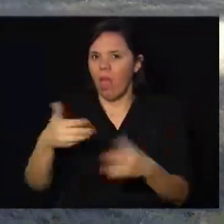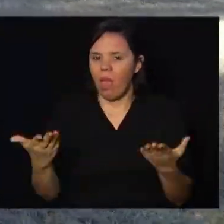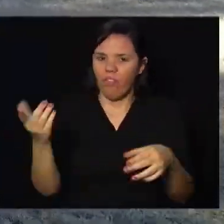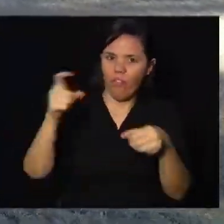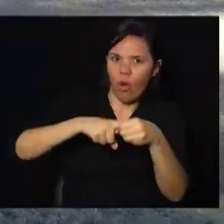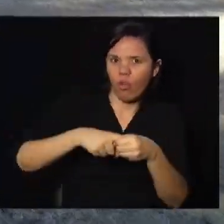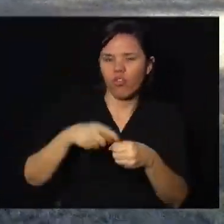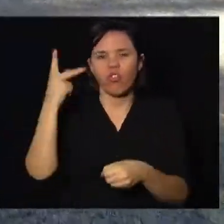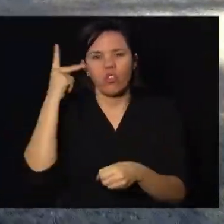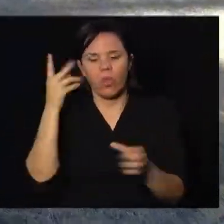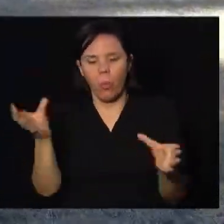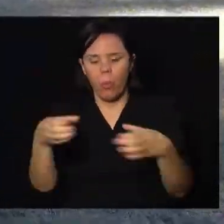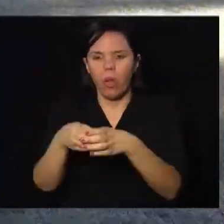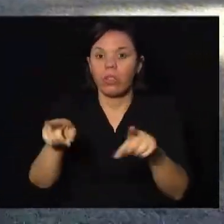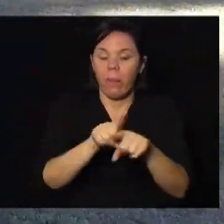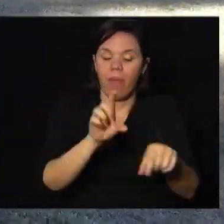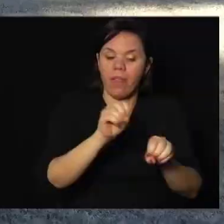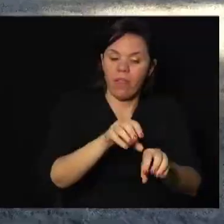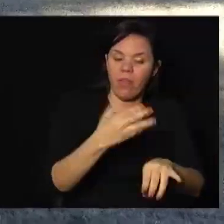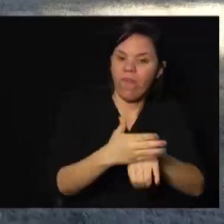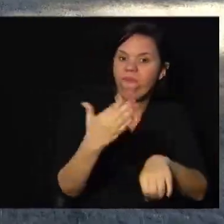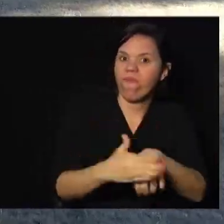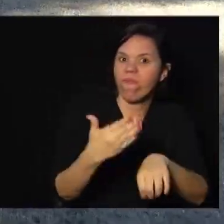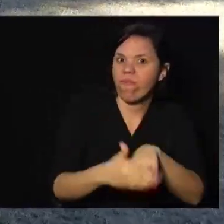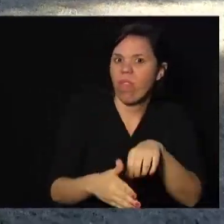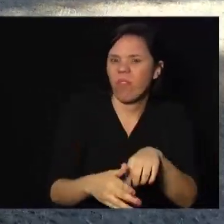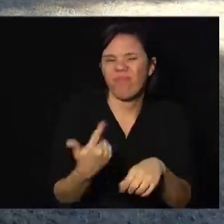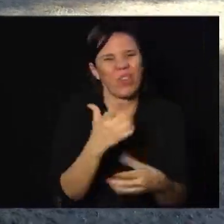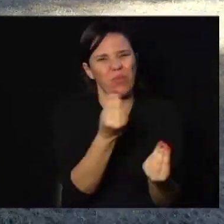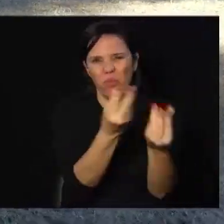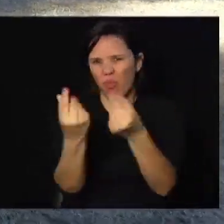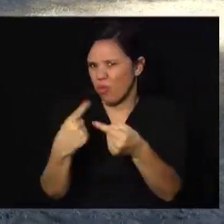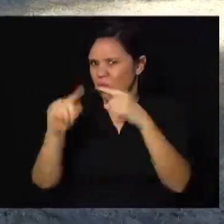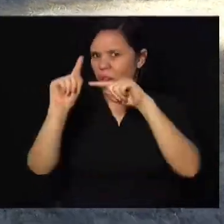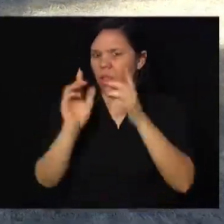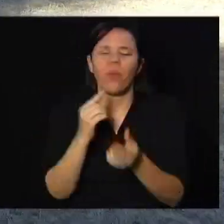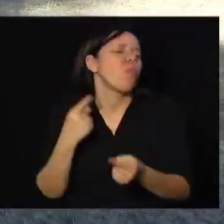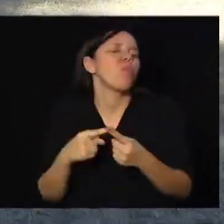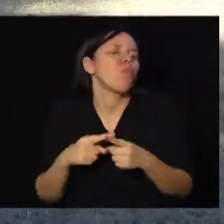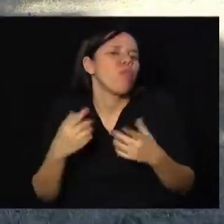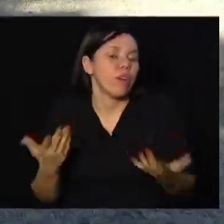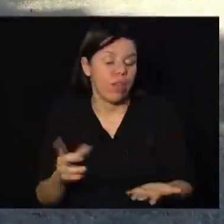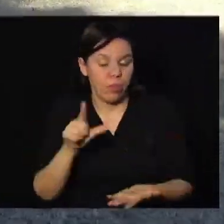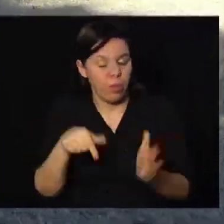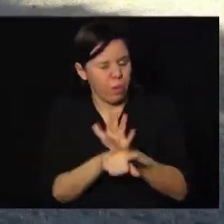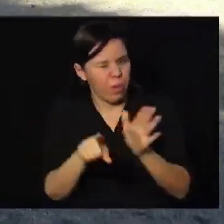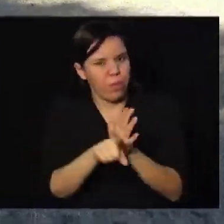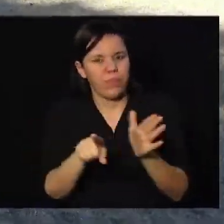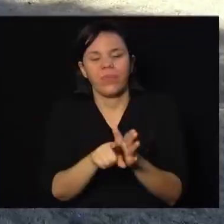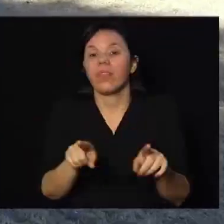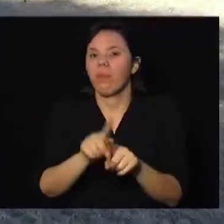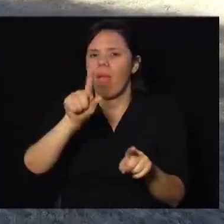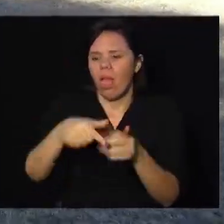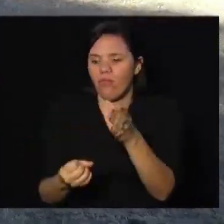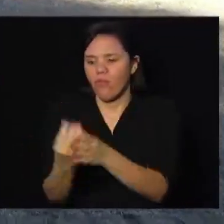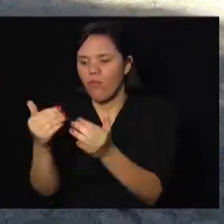Clube. Foi treinador de futebol, mas não teve tanto sucesso. Eu vou saber dele o porquê. E é também fundador